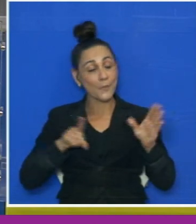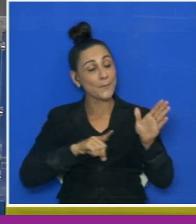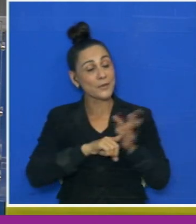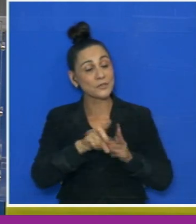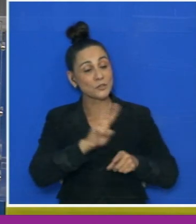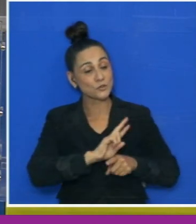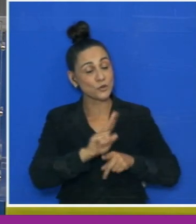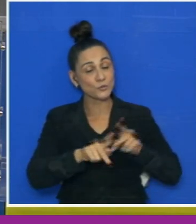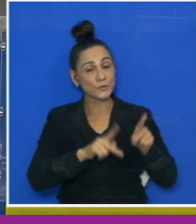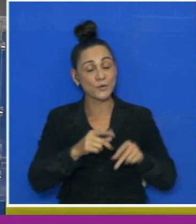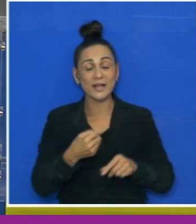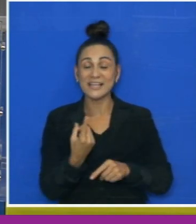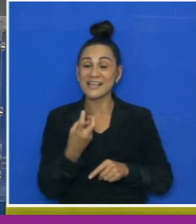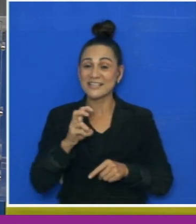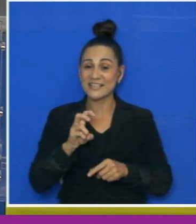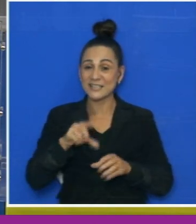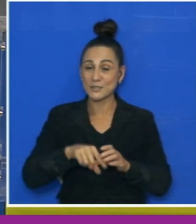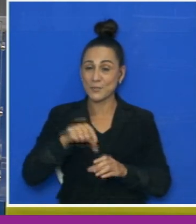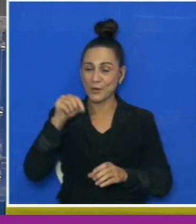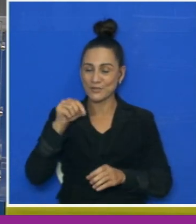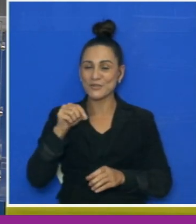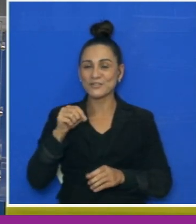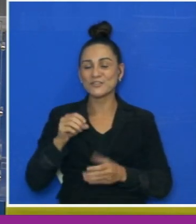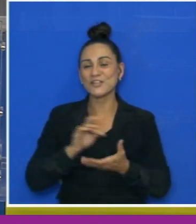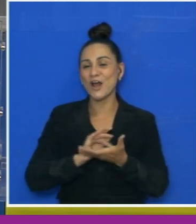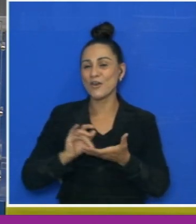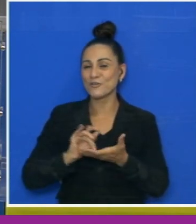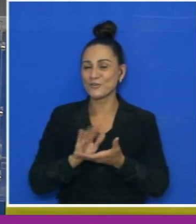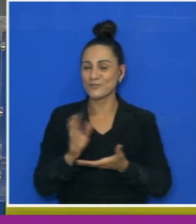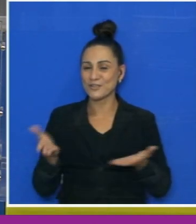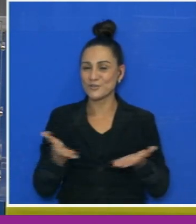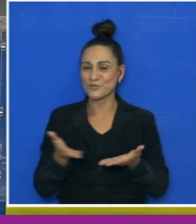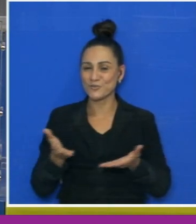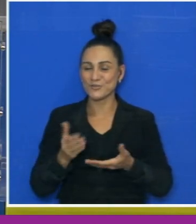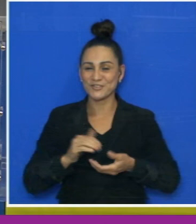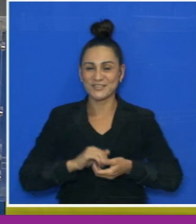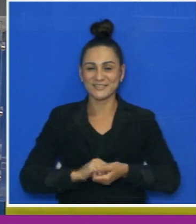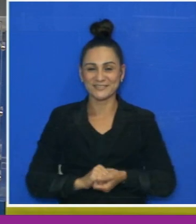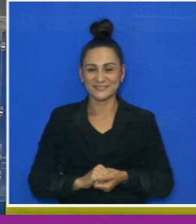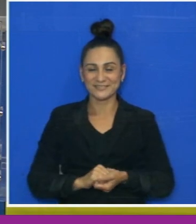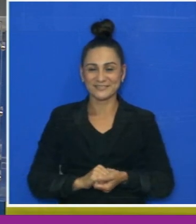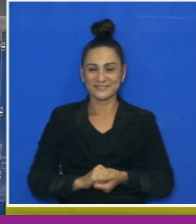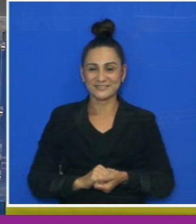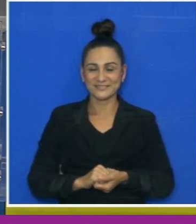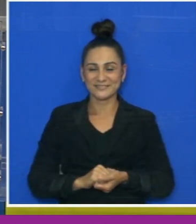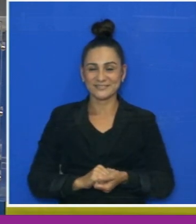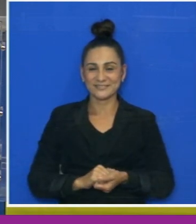auditores populares as 15 bolas da Loto Fácil.